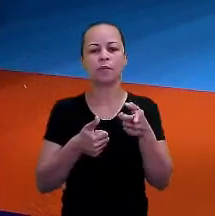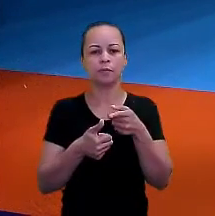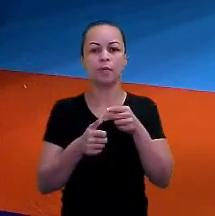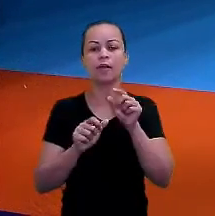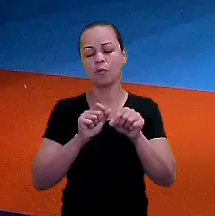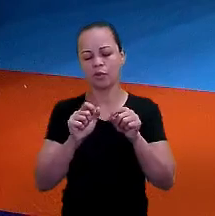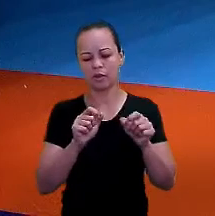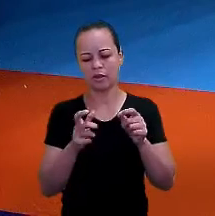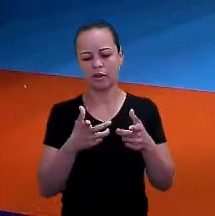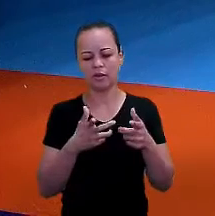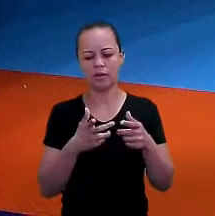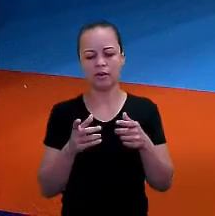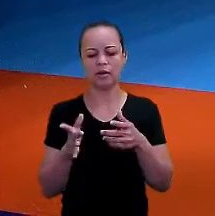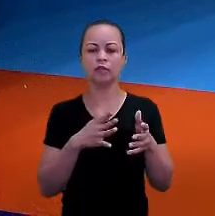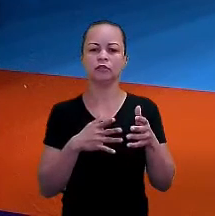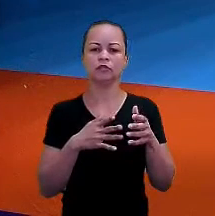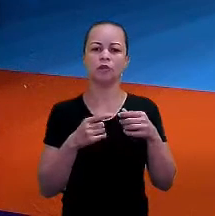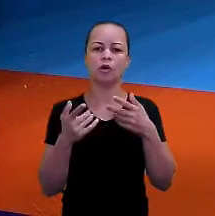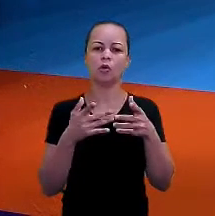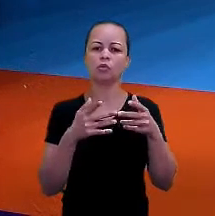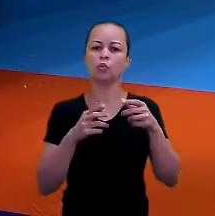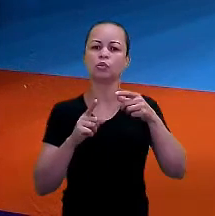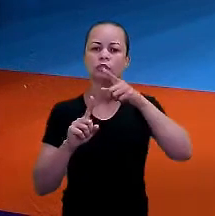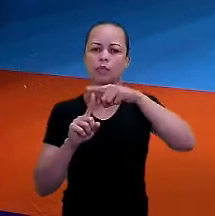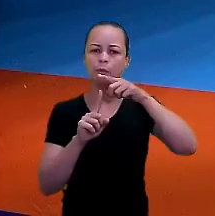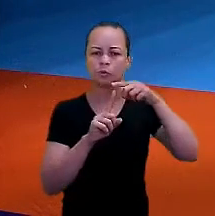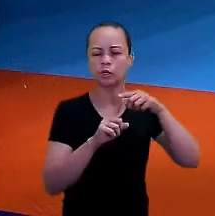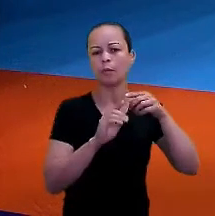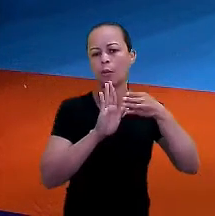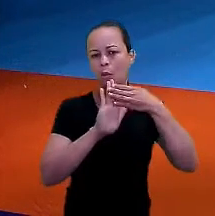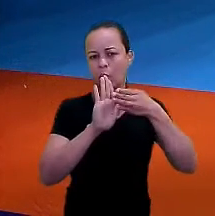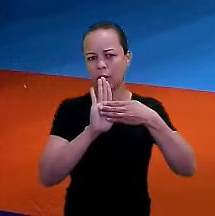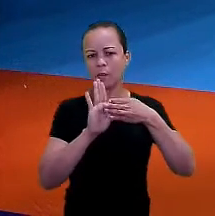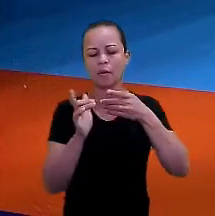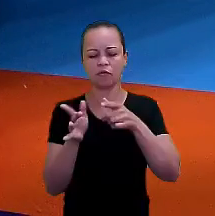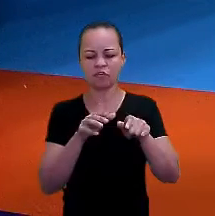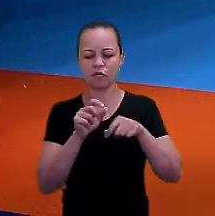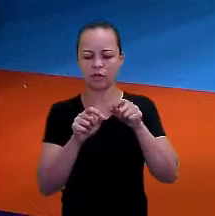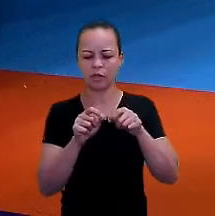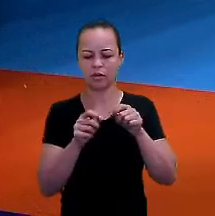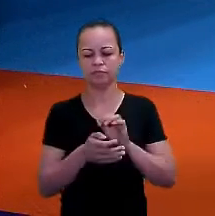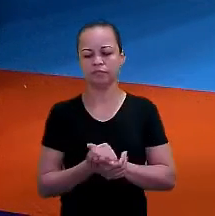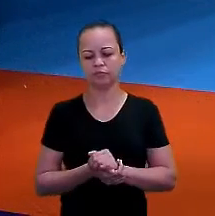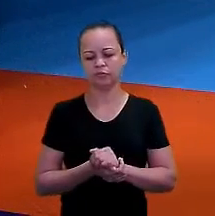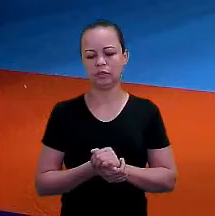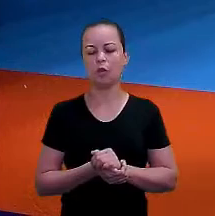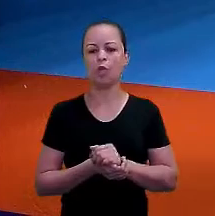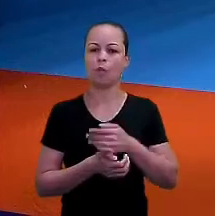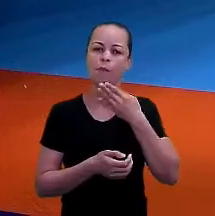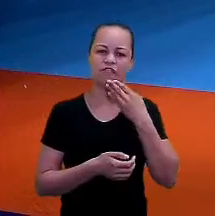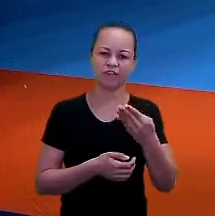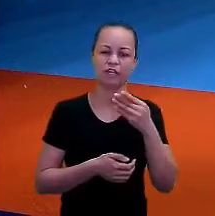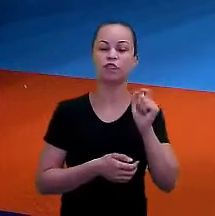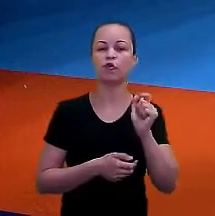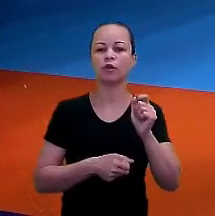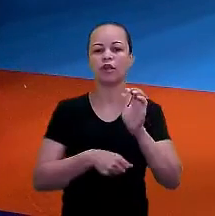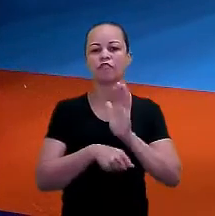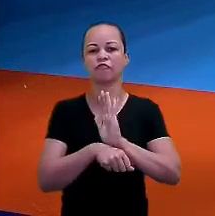qual é o preferido? Eu venho aqui e vejo qual foi o tipo de programa. Então, o preferido aqui foi filme, tá